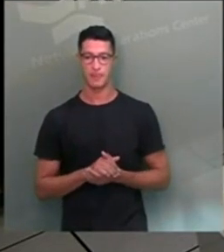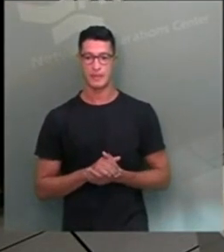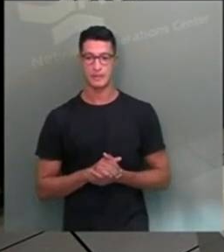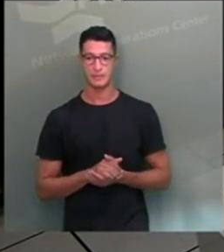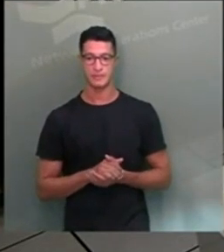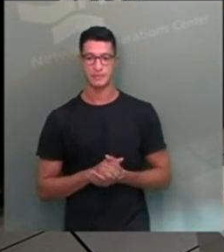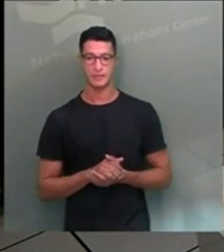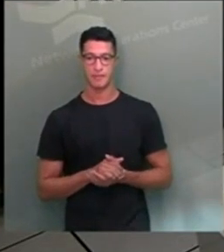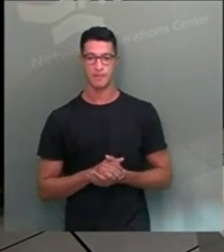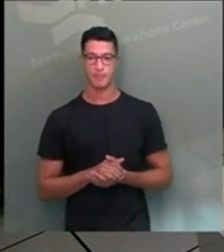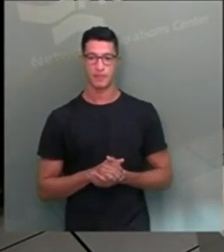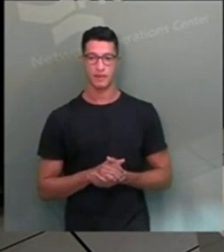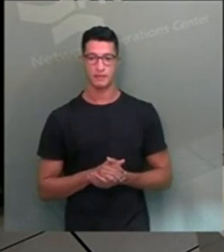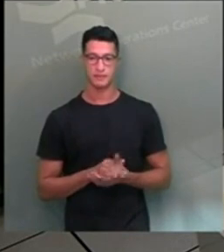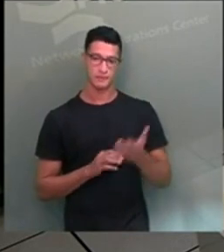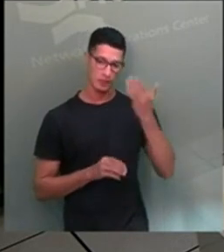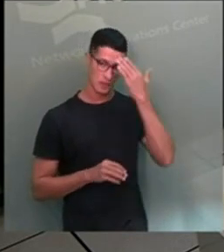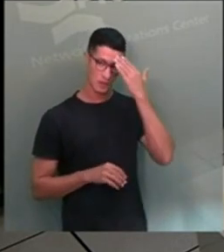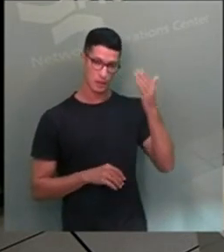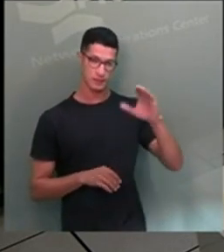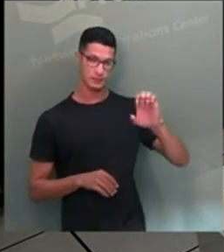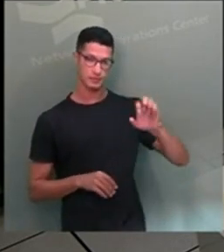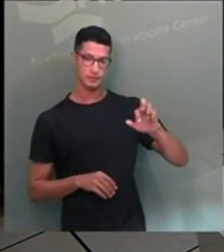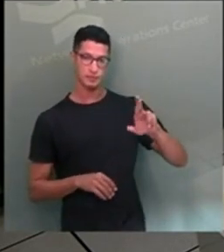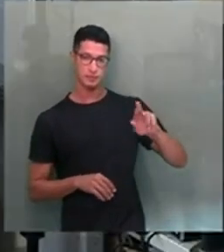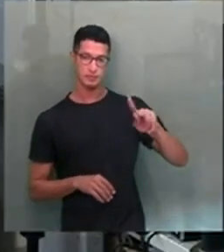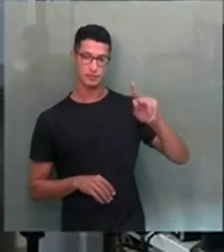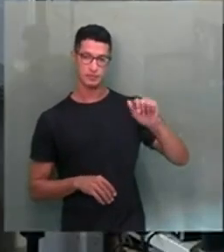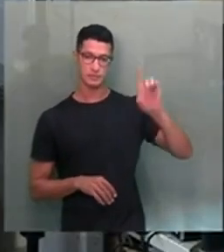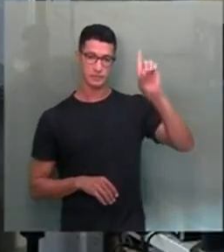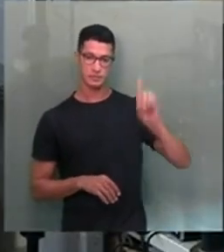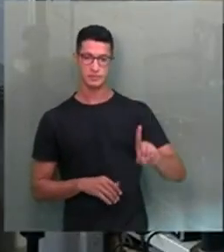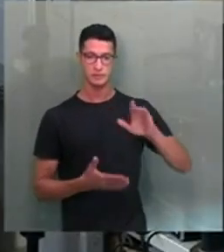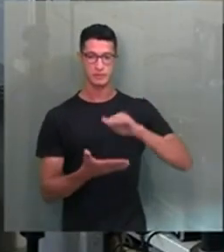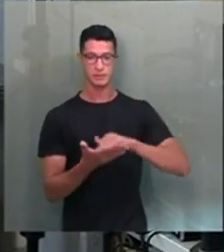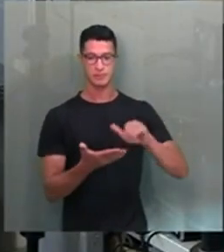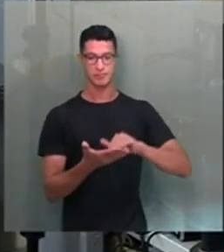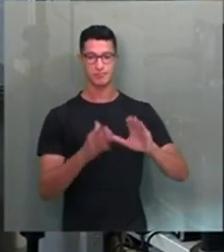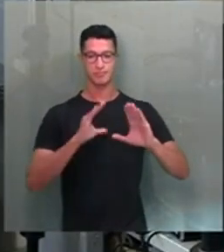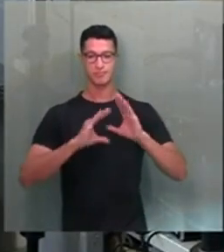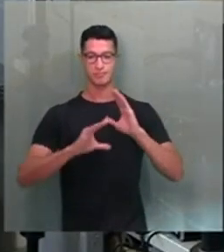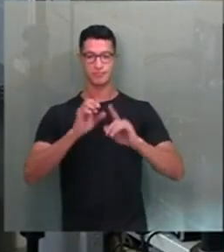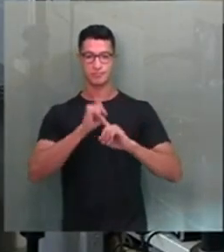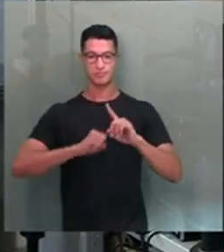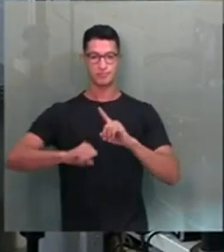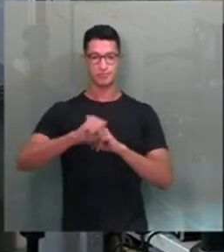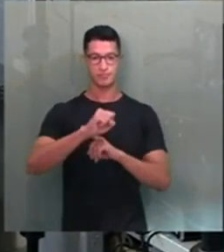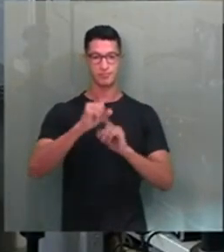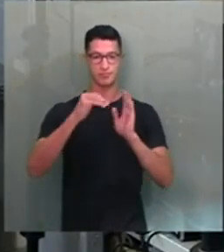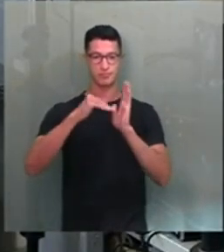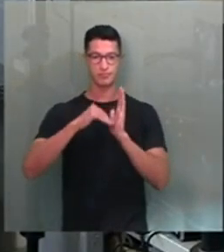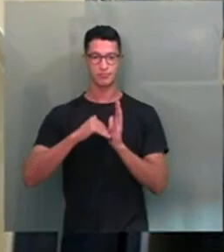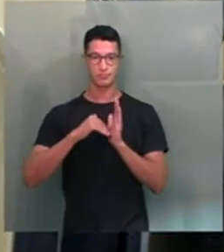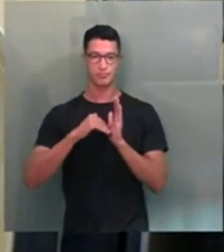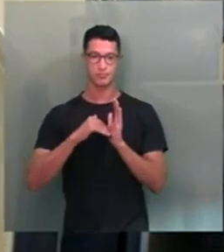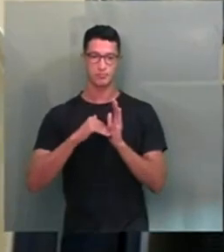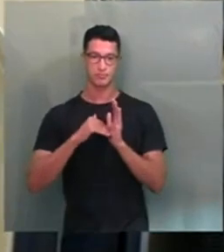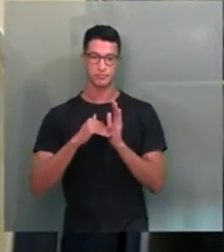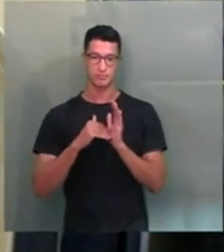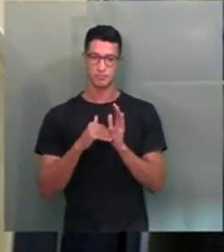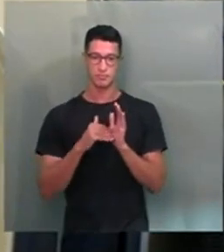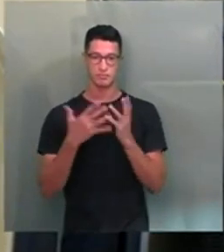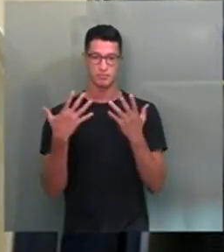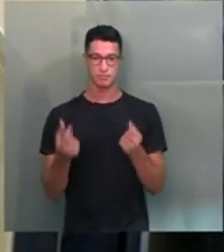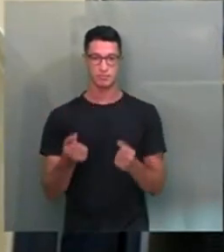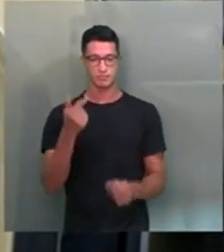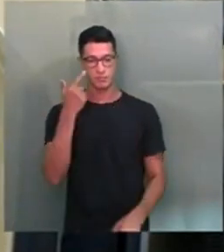Obrigado a Érica Seolin, diretora da Secretaria de Comunicação Social do Senado Federal. Nós vamos